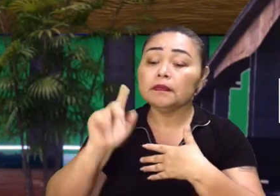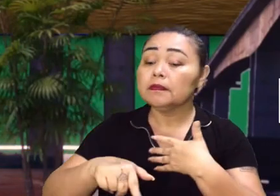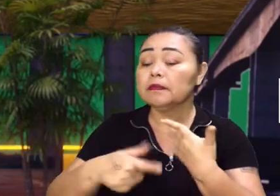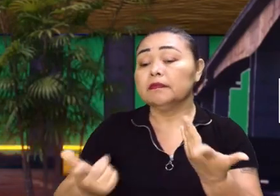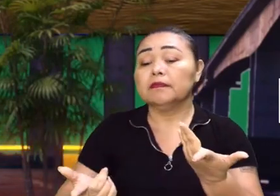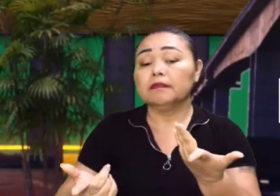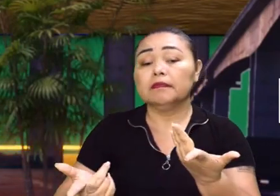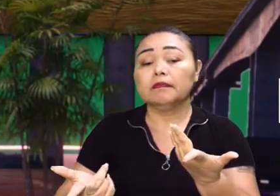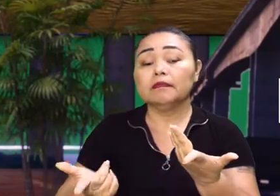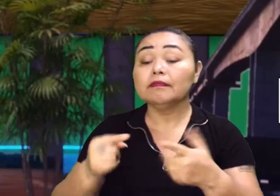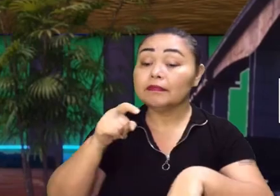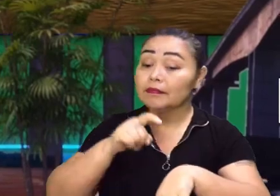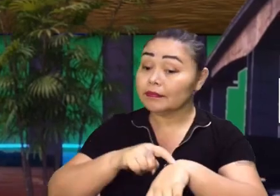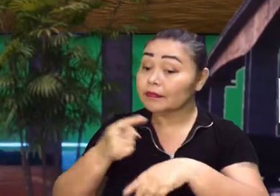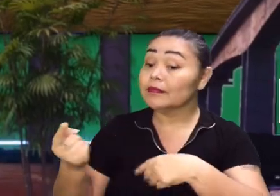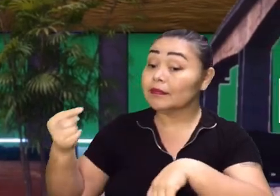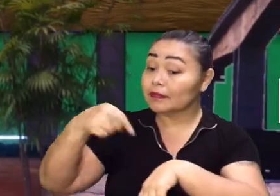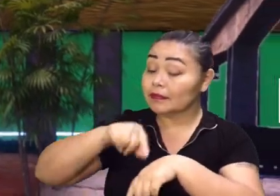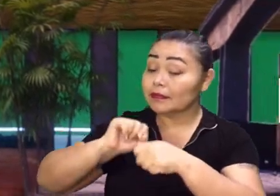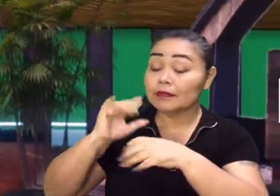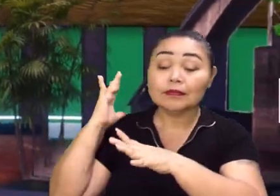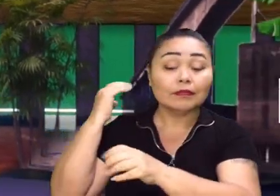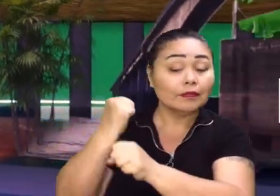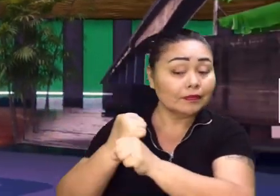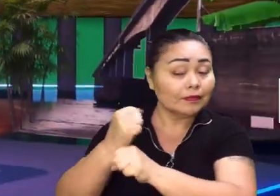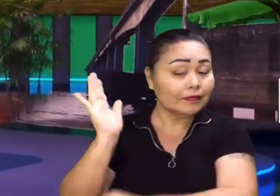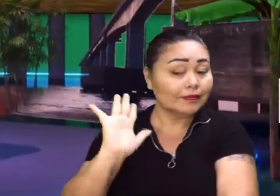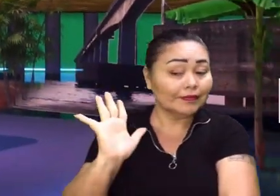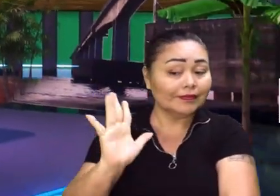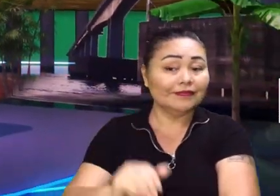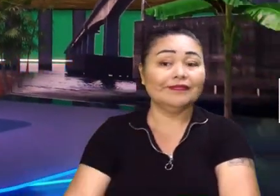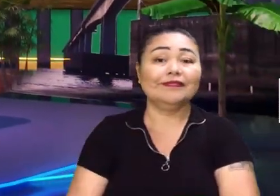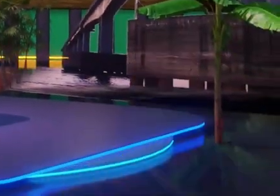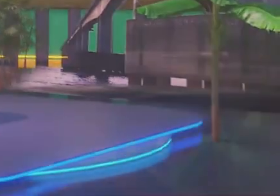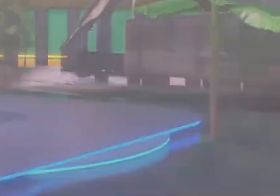É isso aí daqui a pouco a gente volta para o nosso resumão